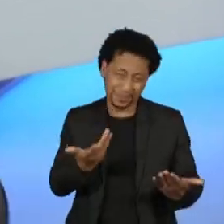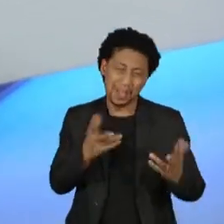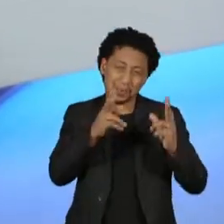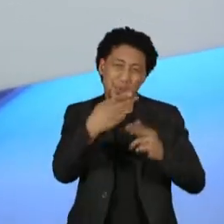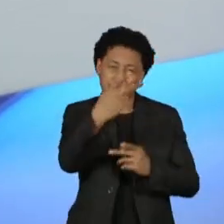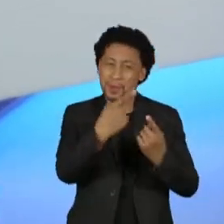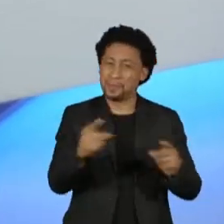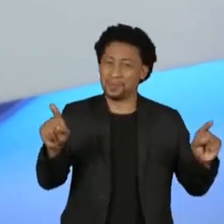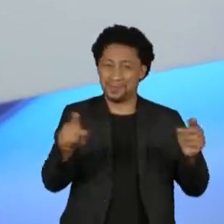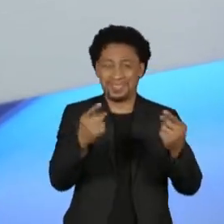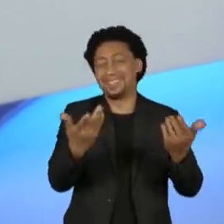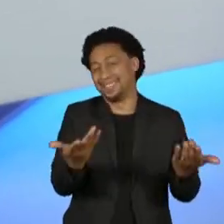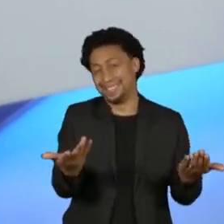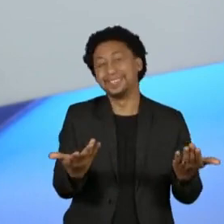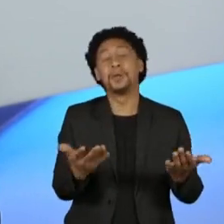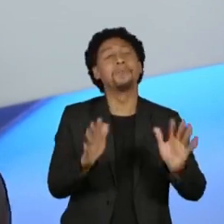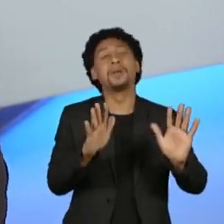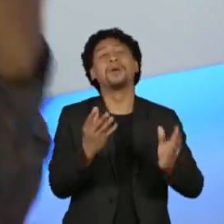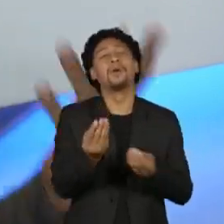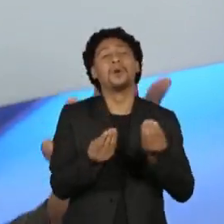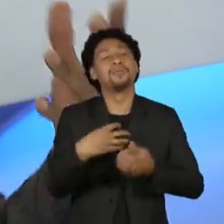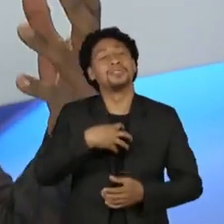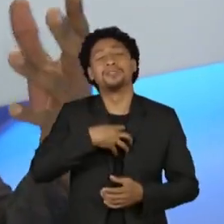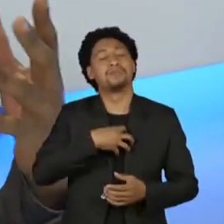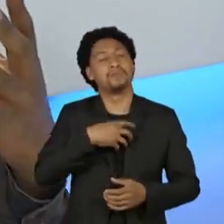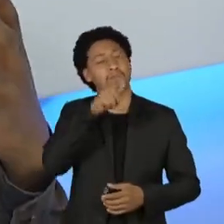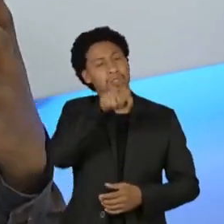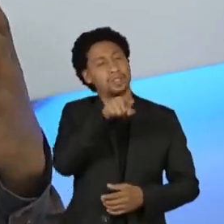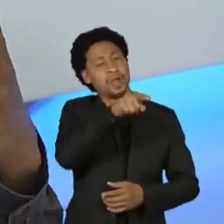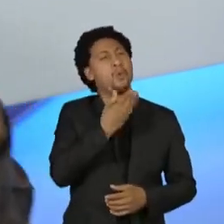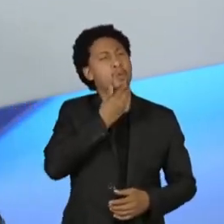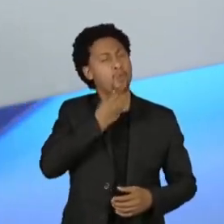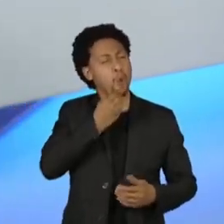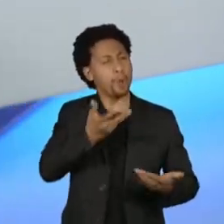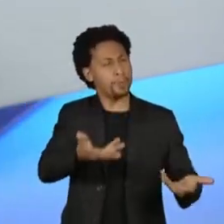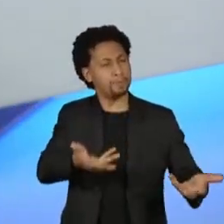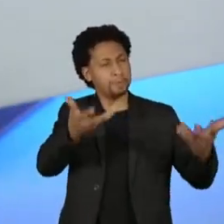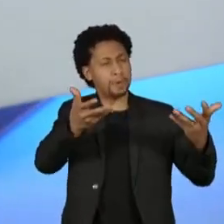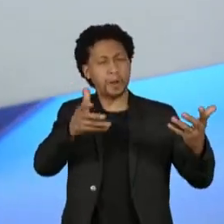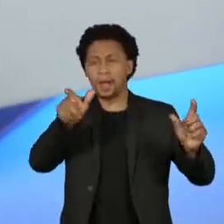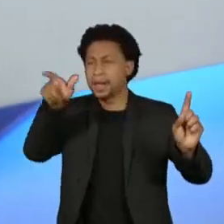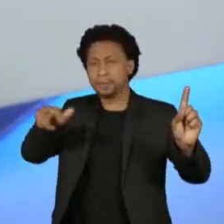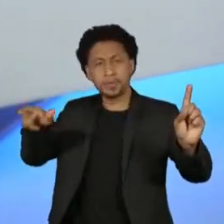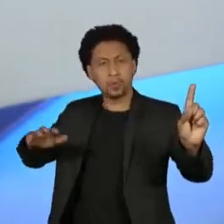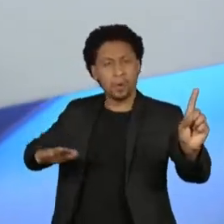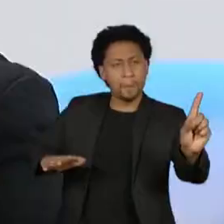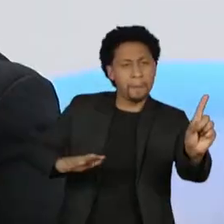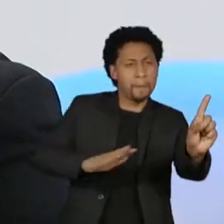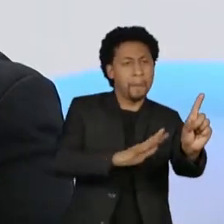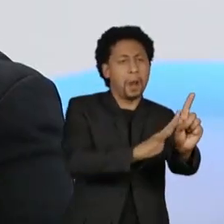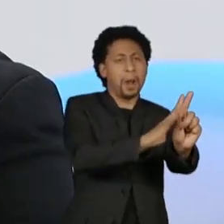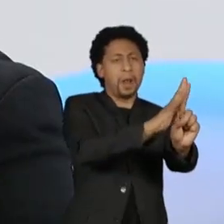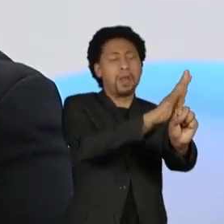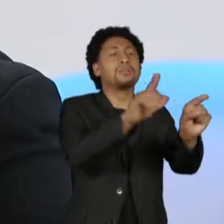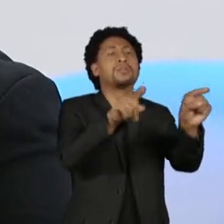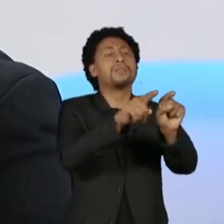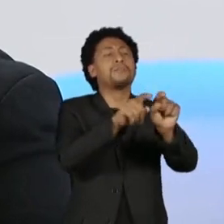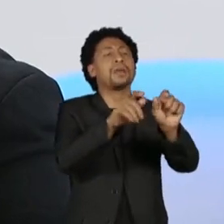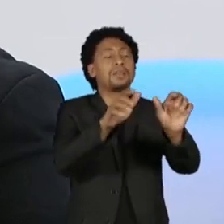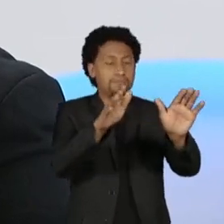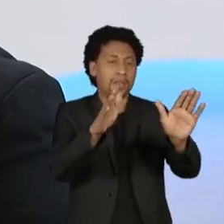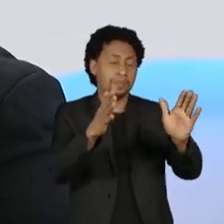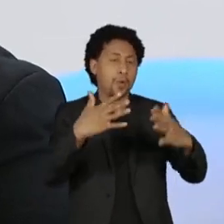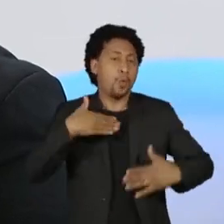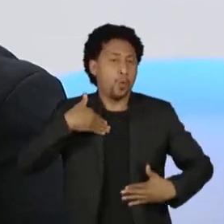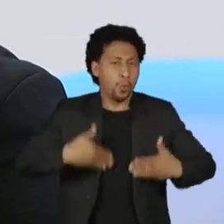é se sentir um sexo símbolo uma um homem desejado e também entendeu o lugar da sexualização do corpo Preto